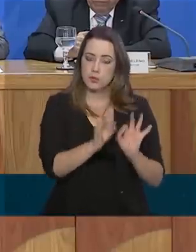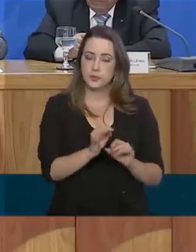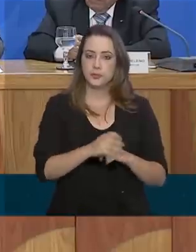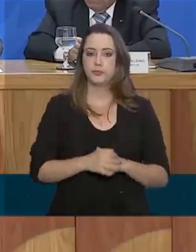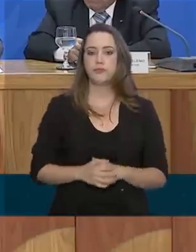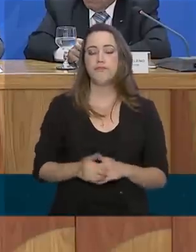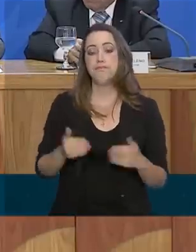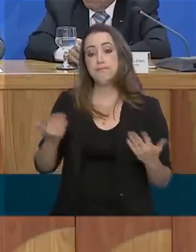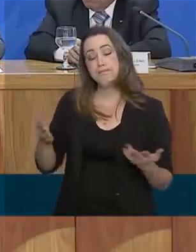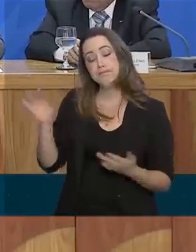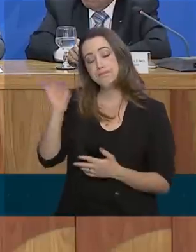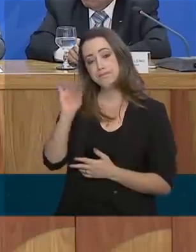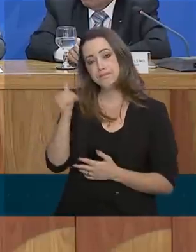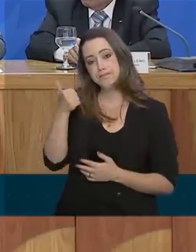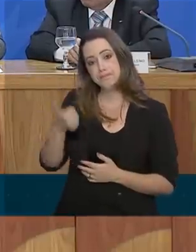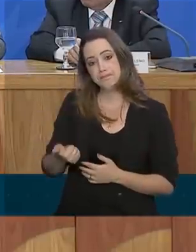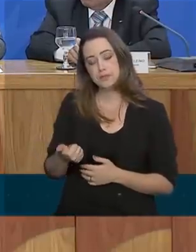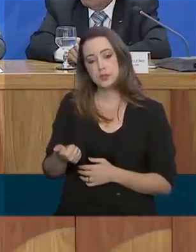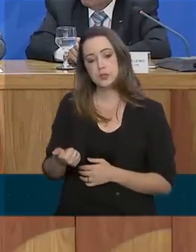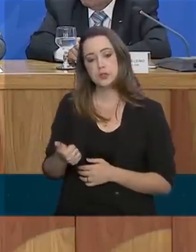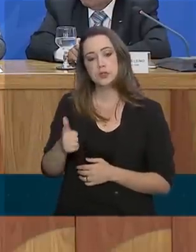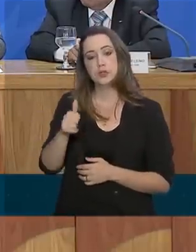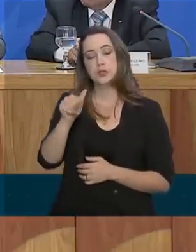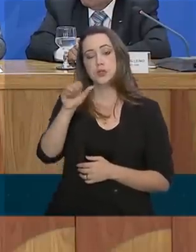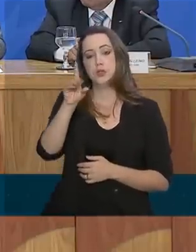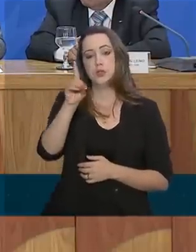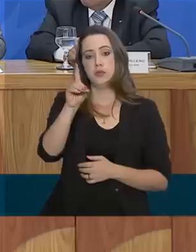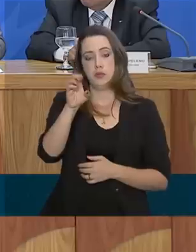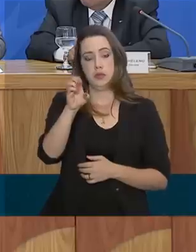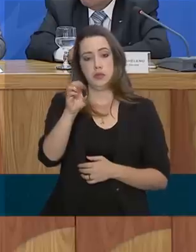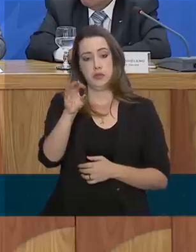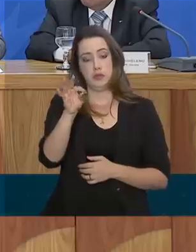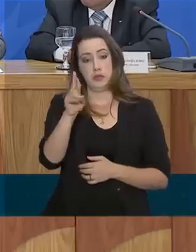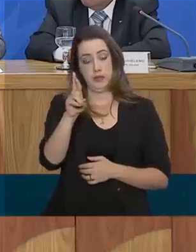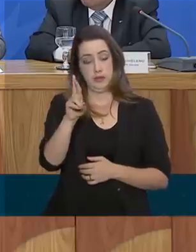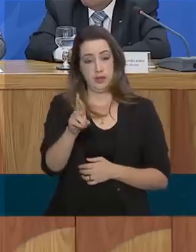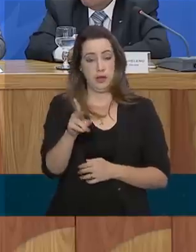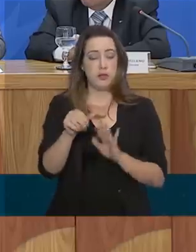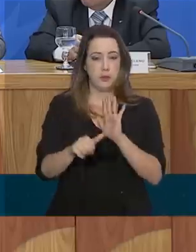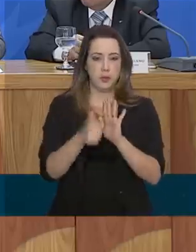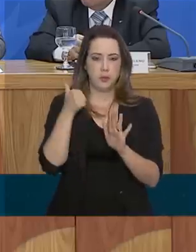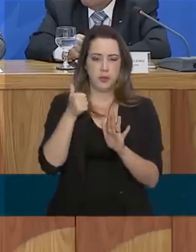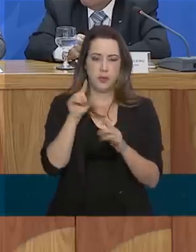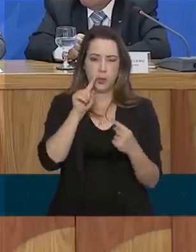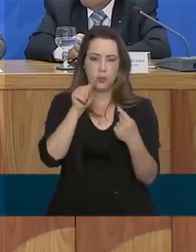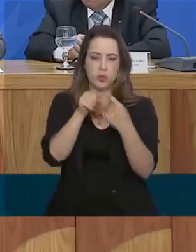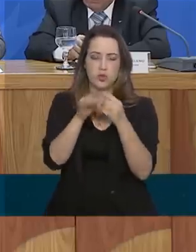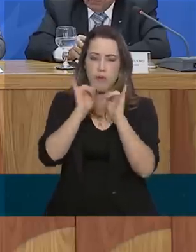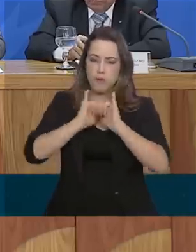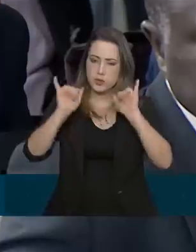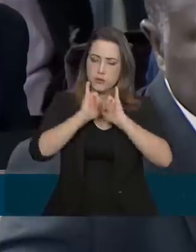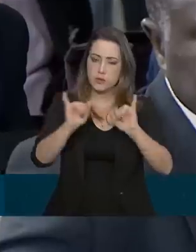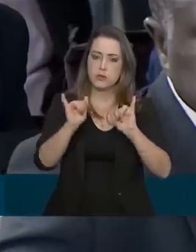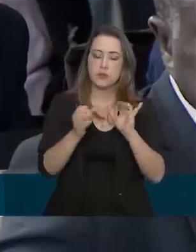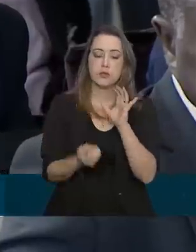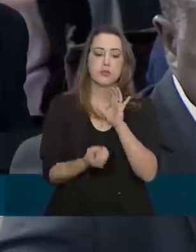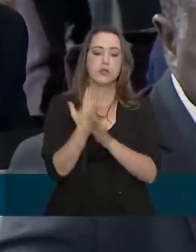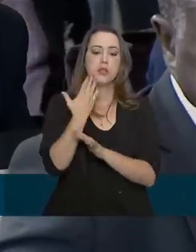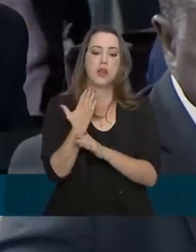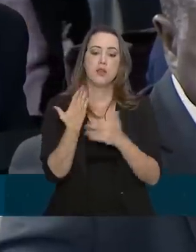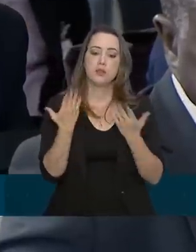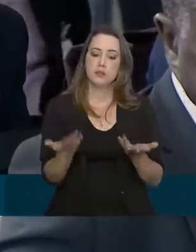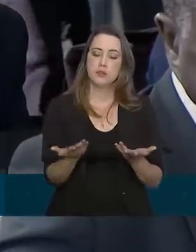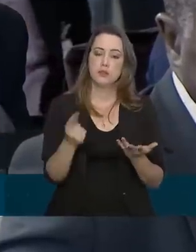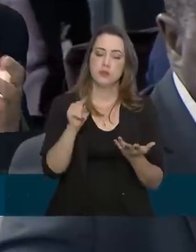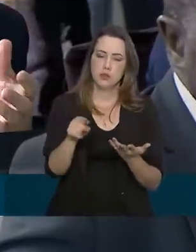o ministro então o de terno ele sempre foi um sistema que serviu como a primeira linha de alerta ele foi criado para isso a